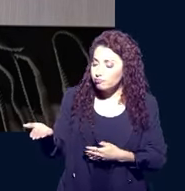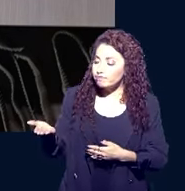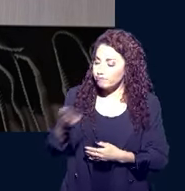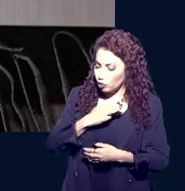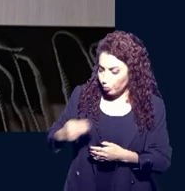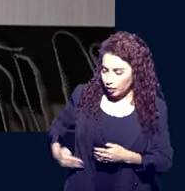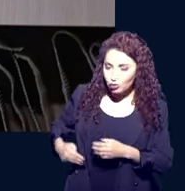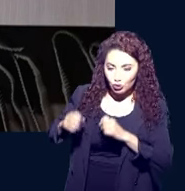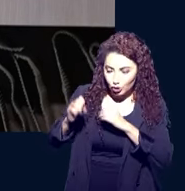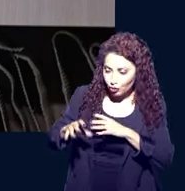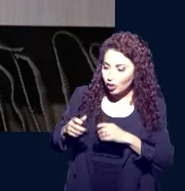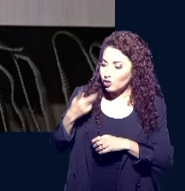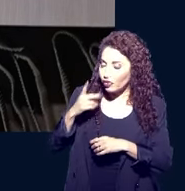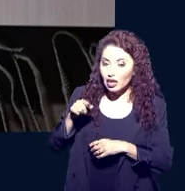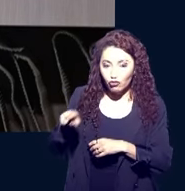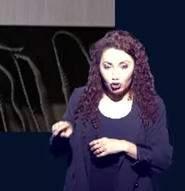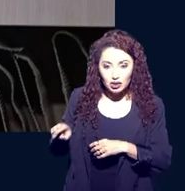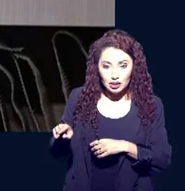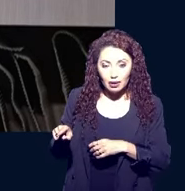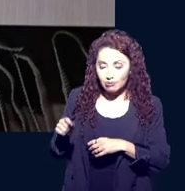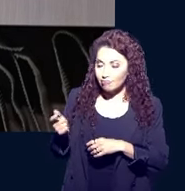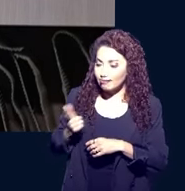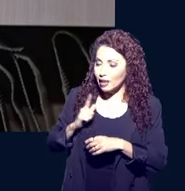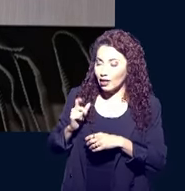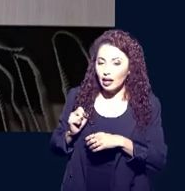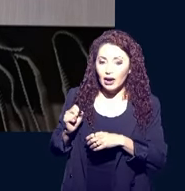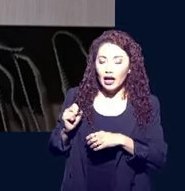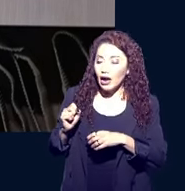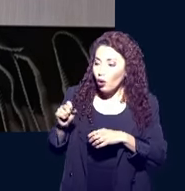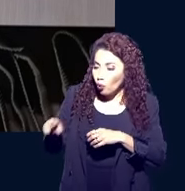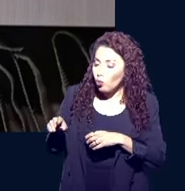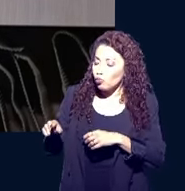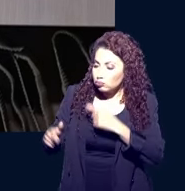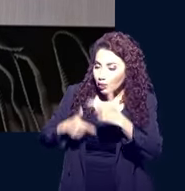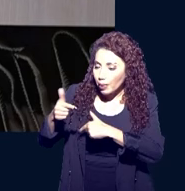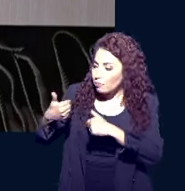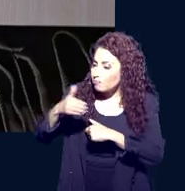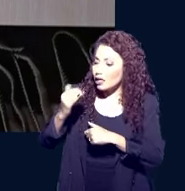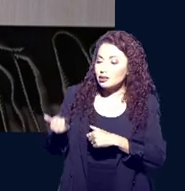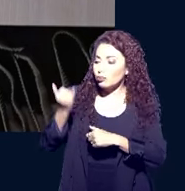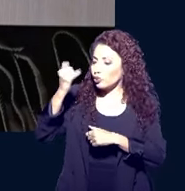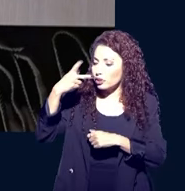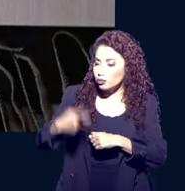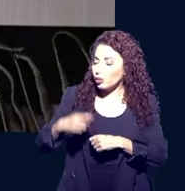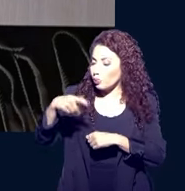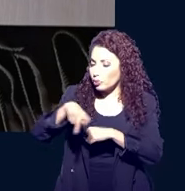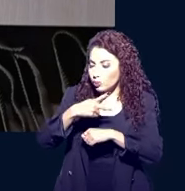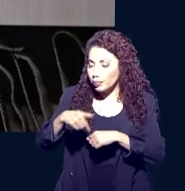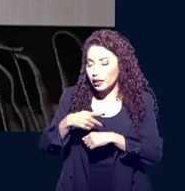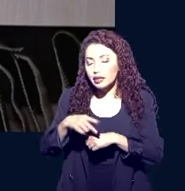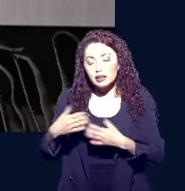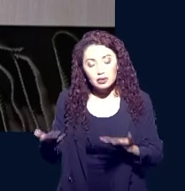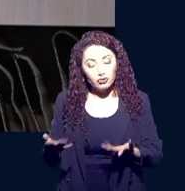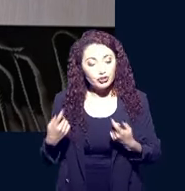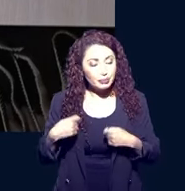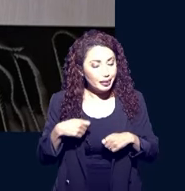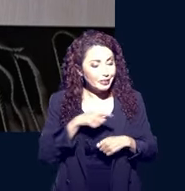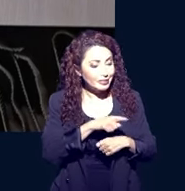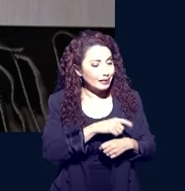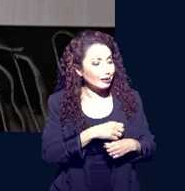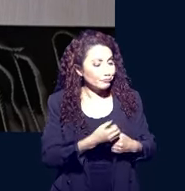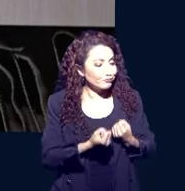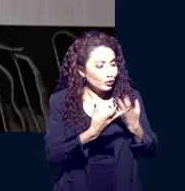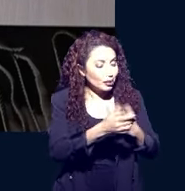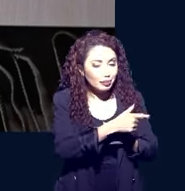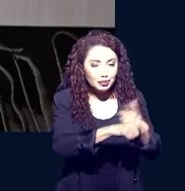importante da República ele me disse então o senhor Tem que convencer os outros mas eu verdadeiramente acho isso e os problemas da educação no